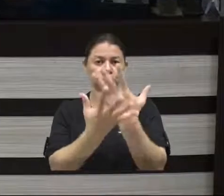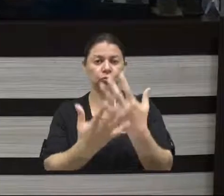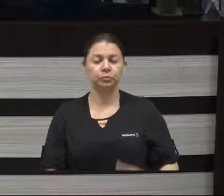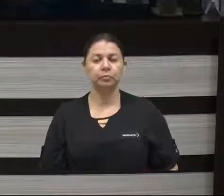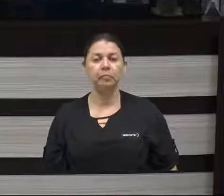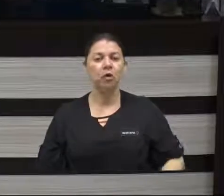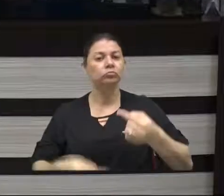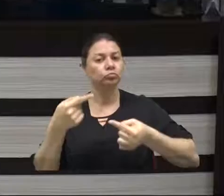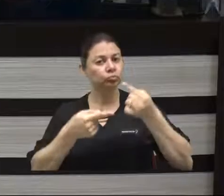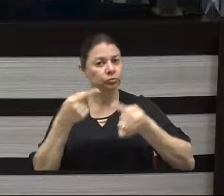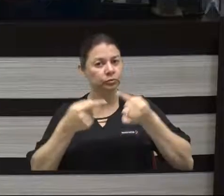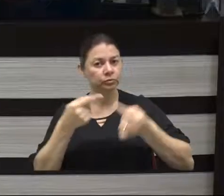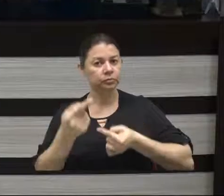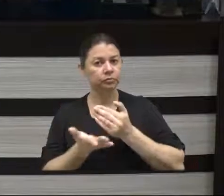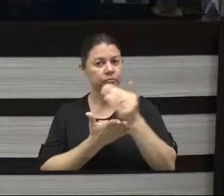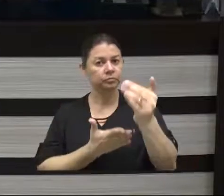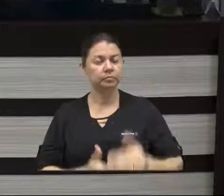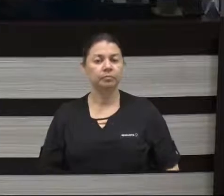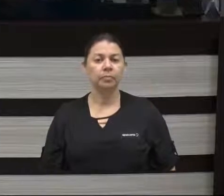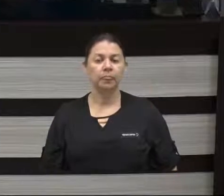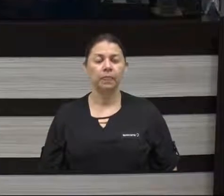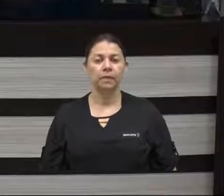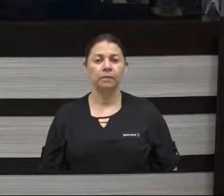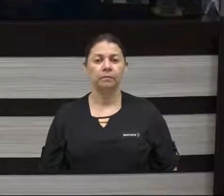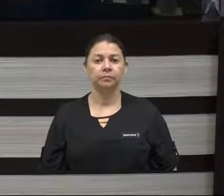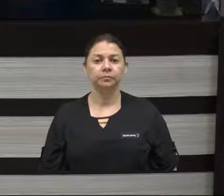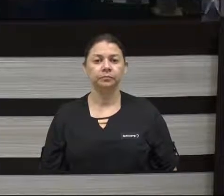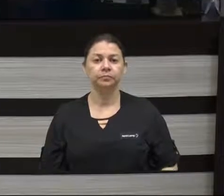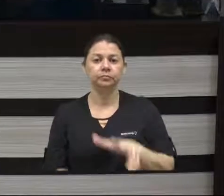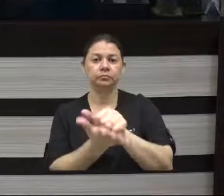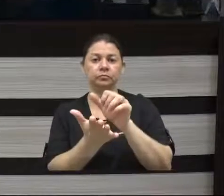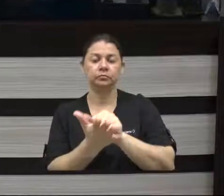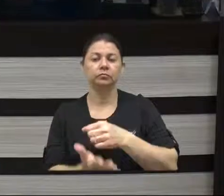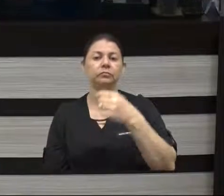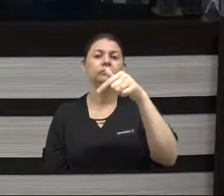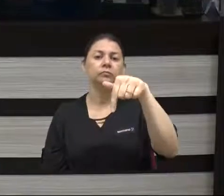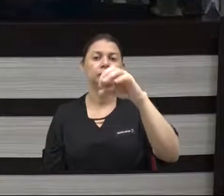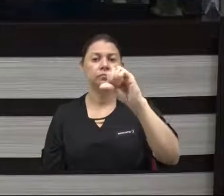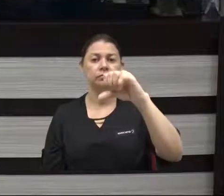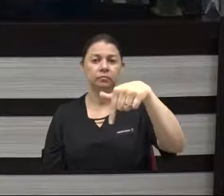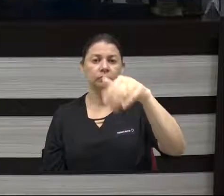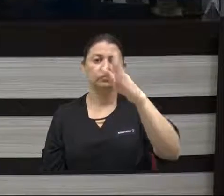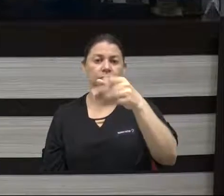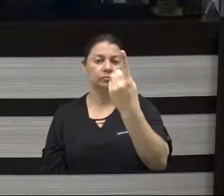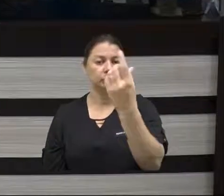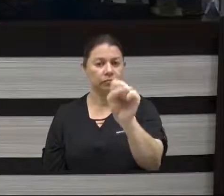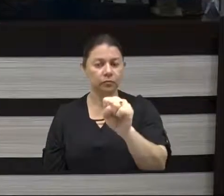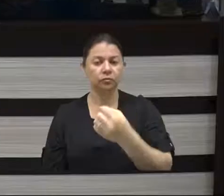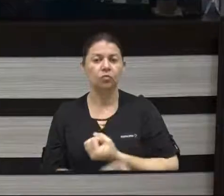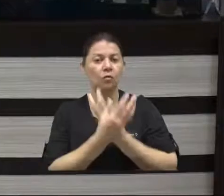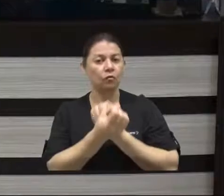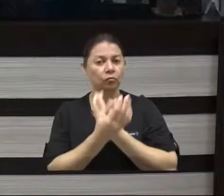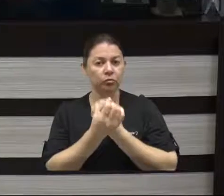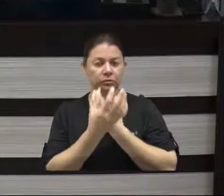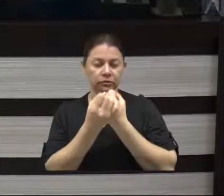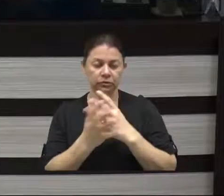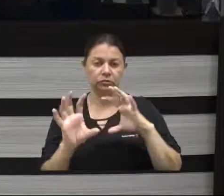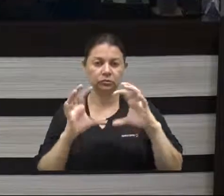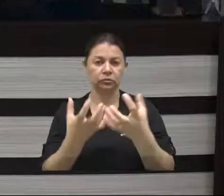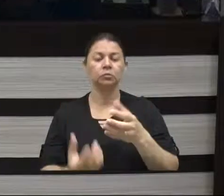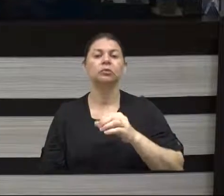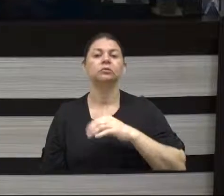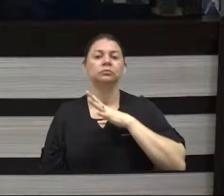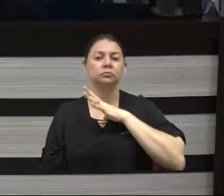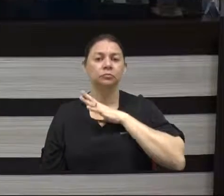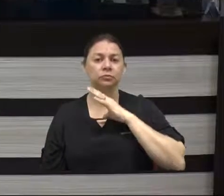discussão. Não havendo executivo. Requerimento número 797/2018 requer informações do Poder Executivo sobre a rua Arlinda